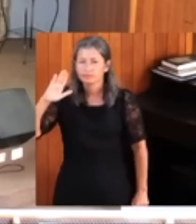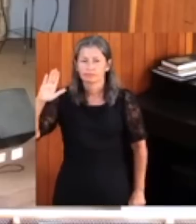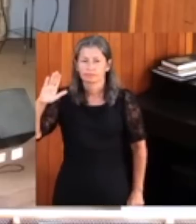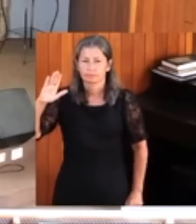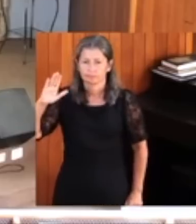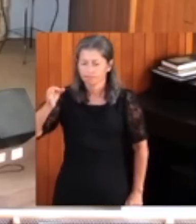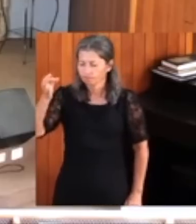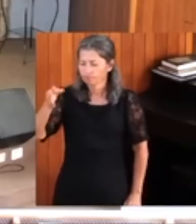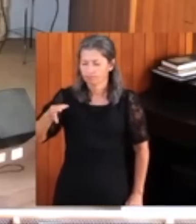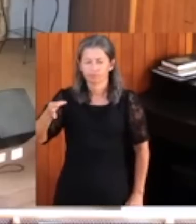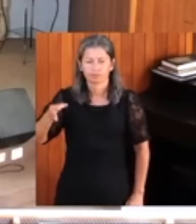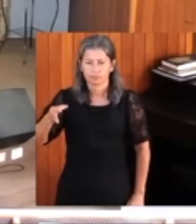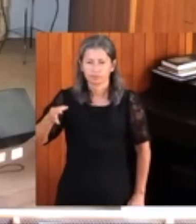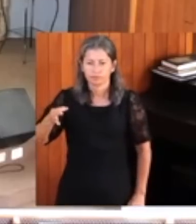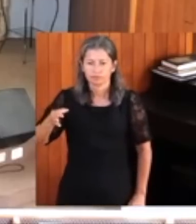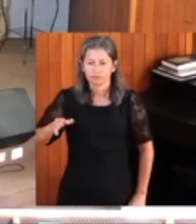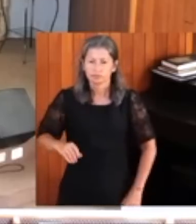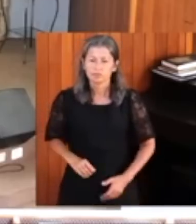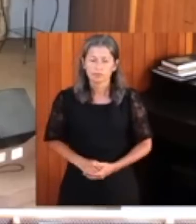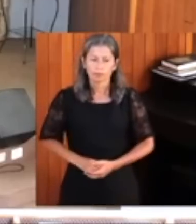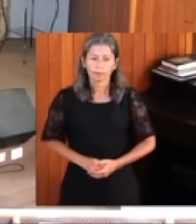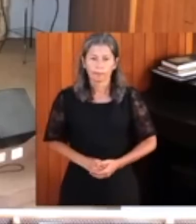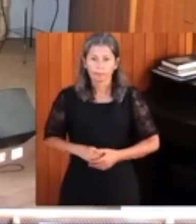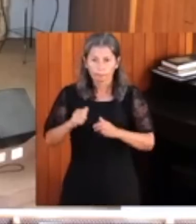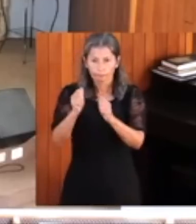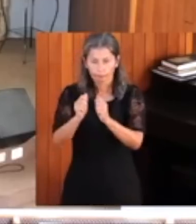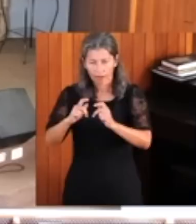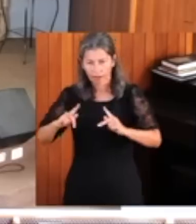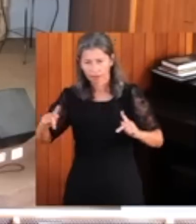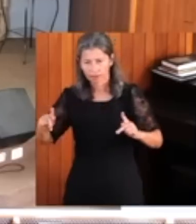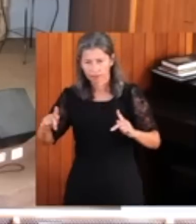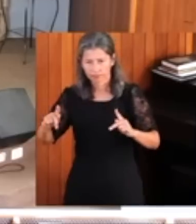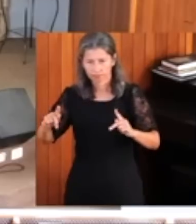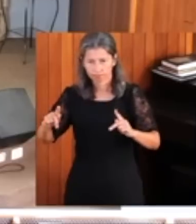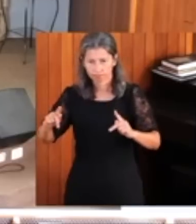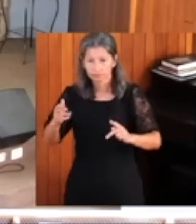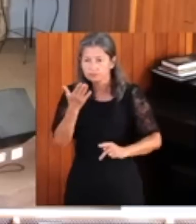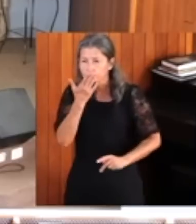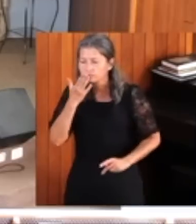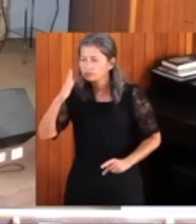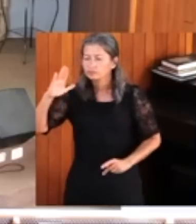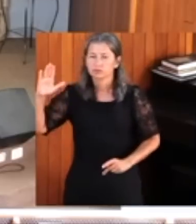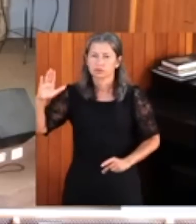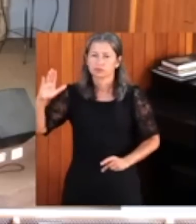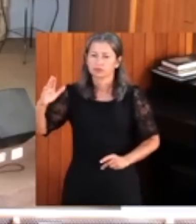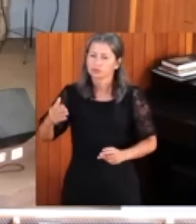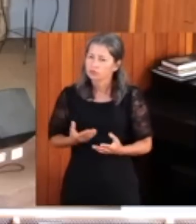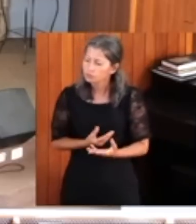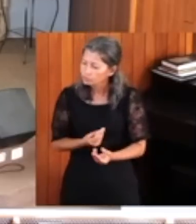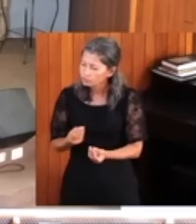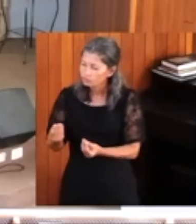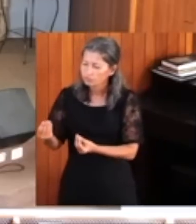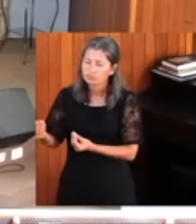tudo, o Apocalipse é um livro de promessas. A gente viu também,